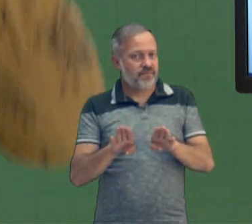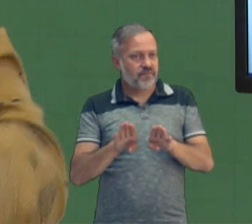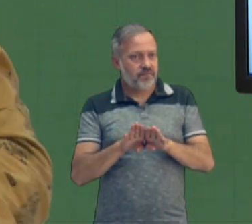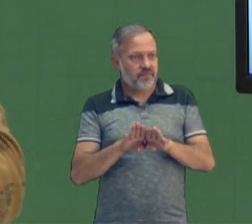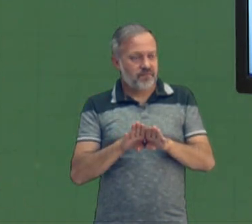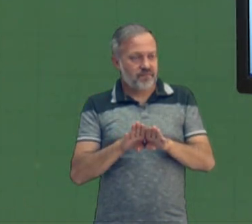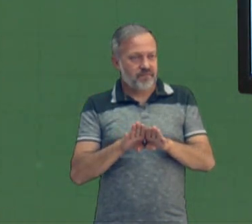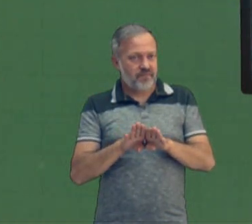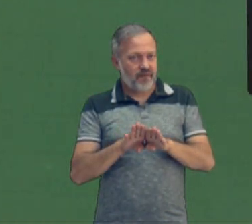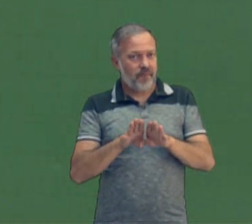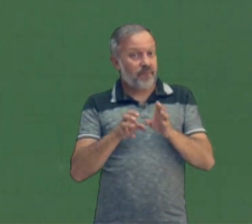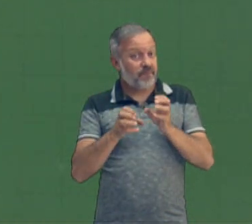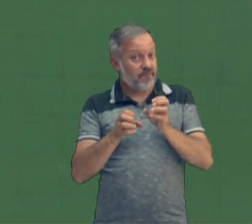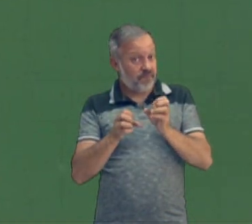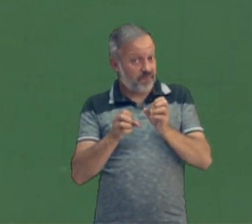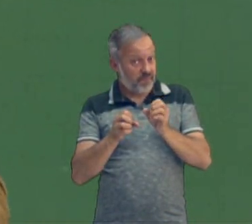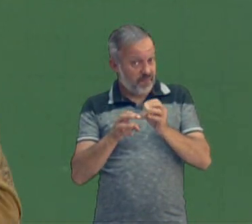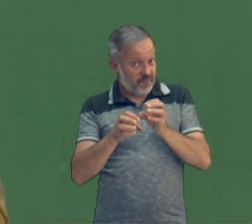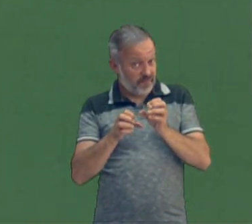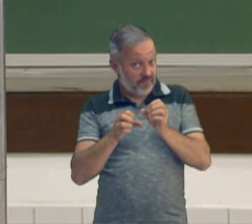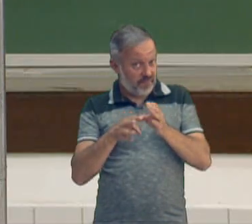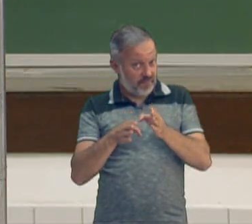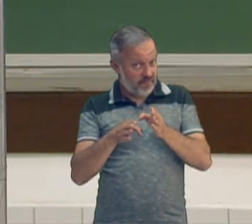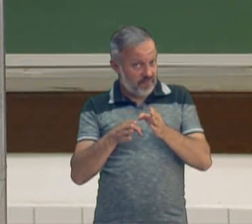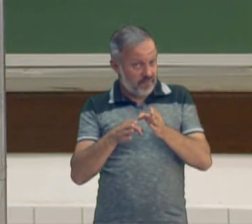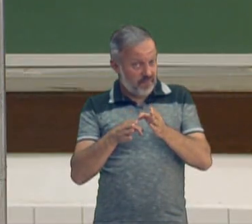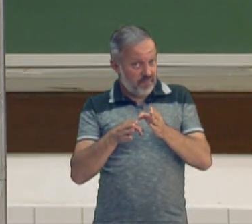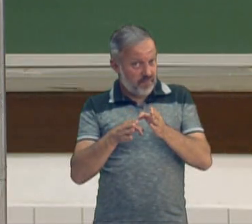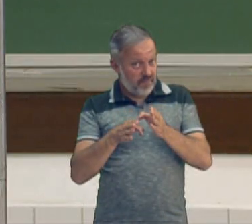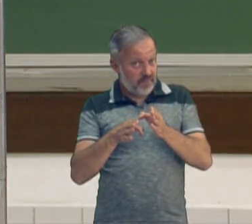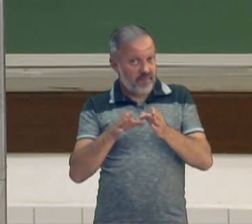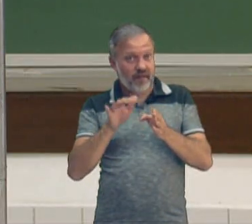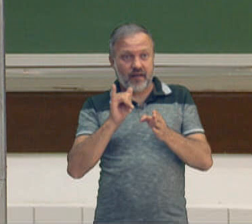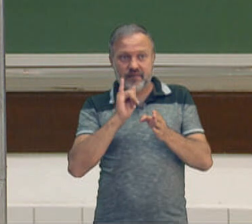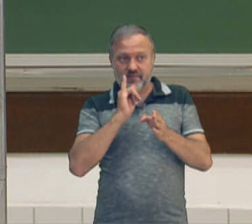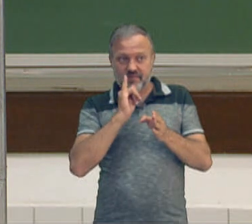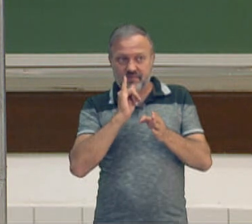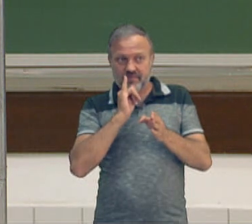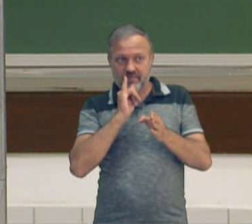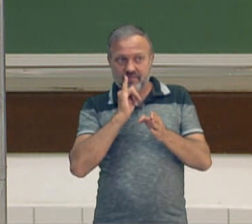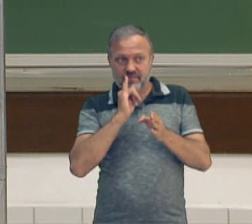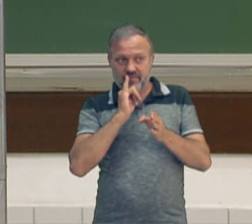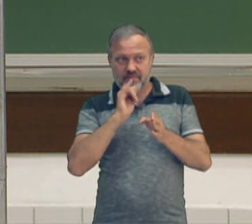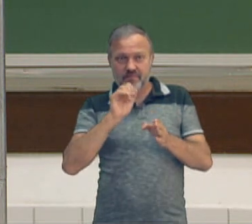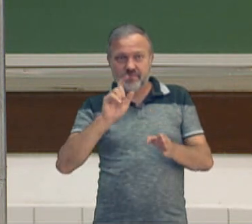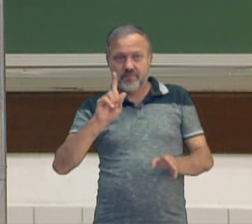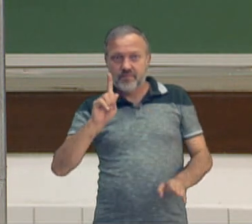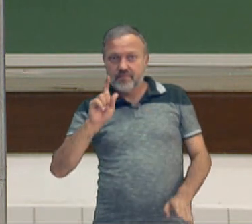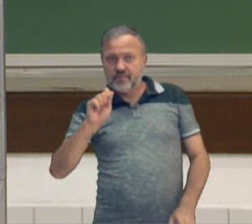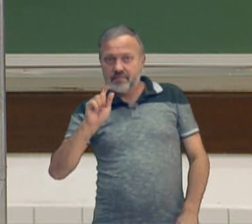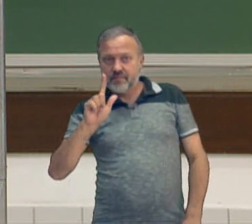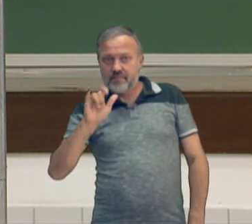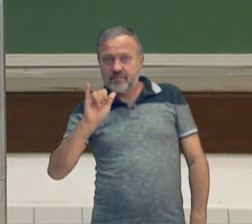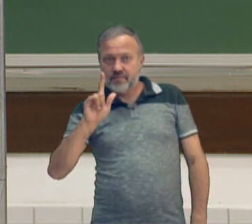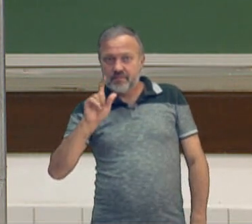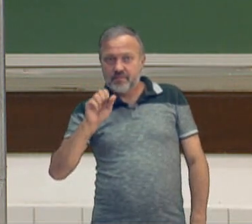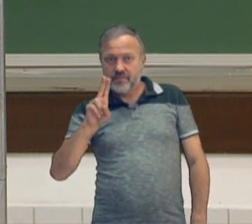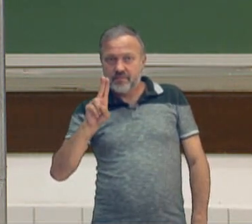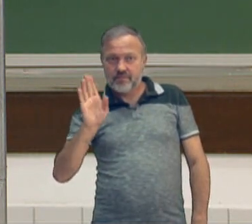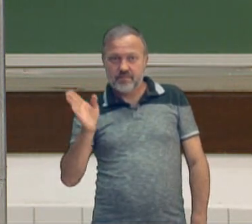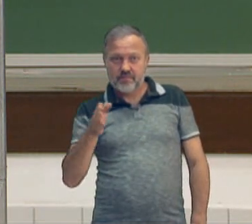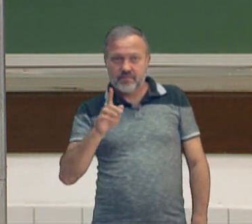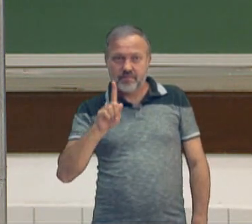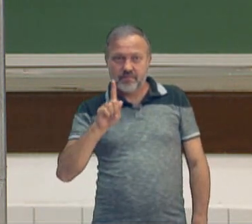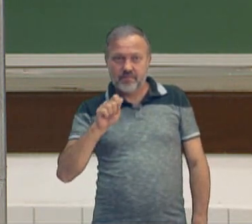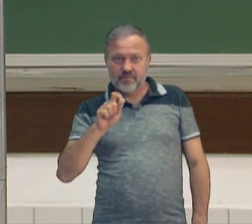dos legados da ciência empírica moderna. Galileu Galilei, Francis Bacon, Isaac Newton. A ciência opera com